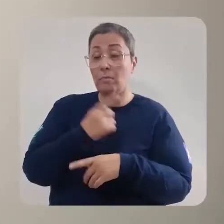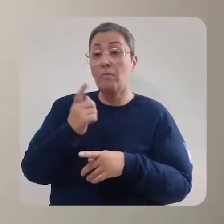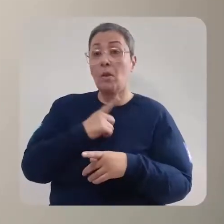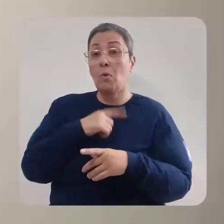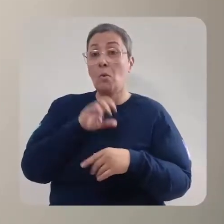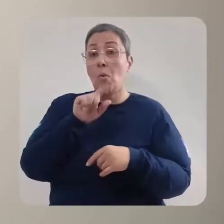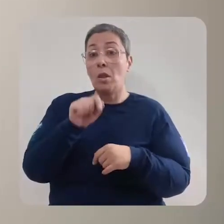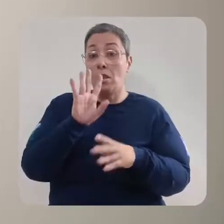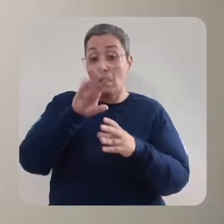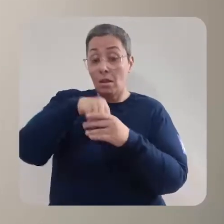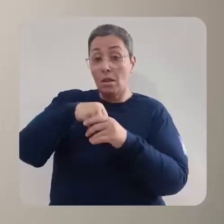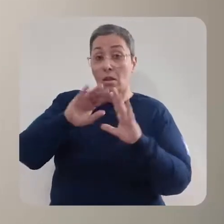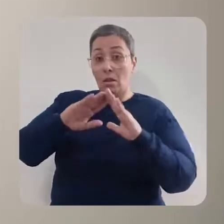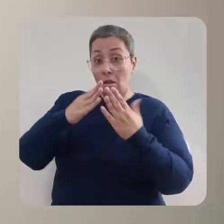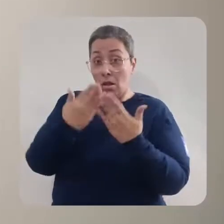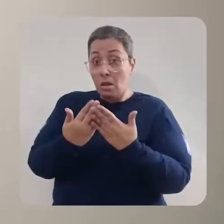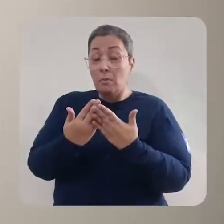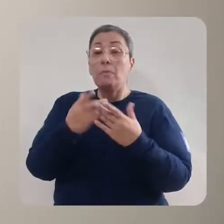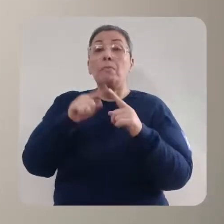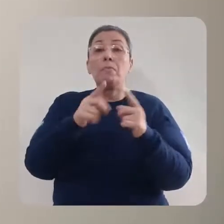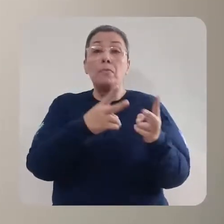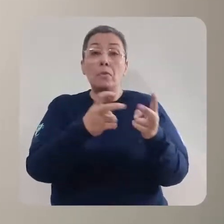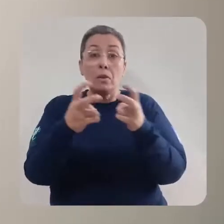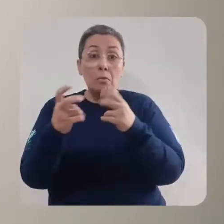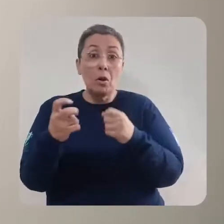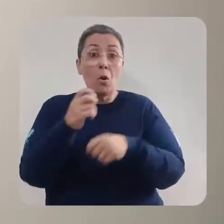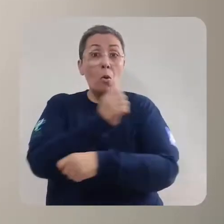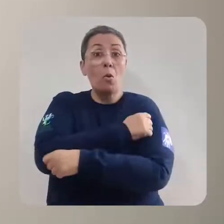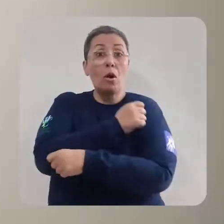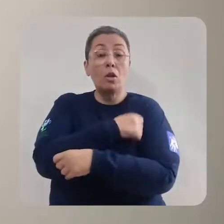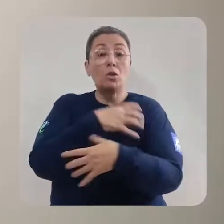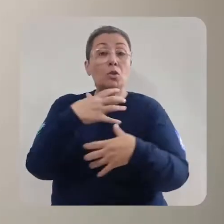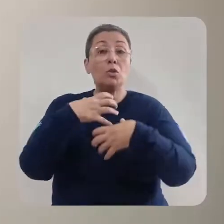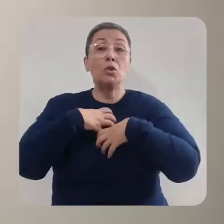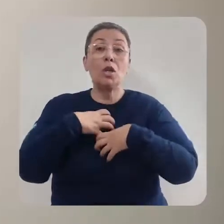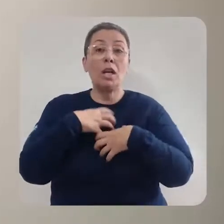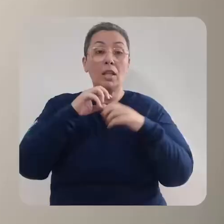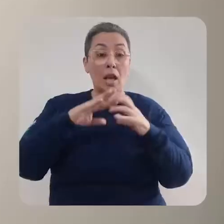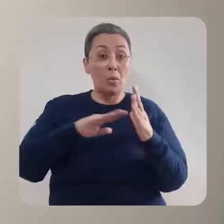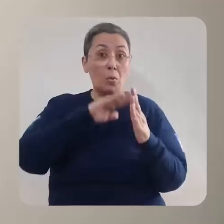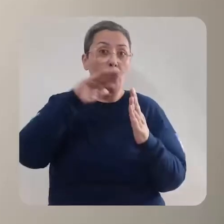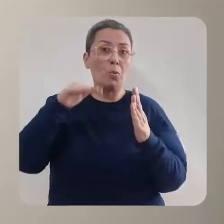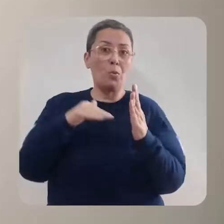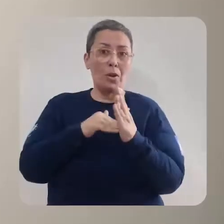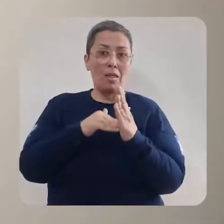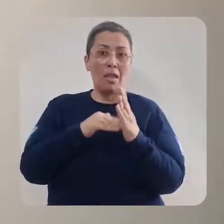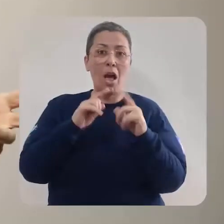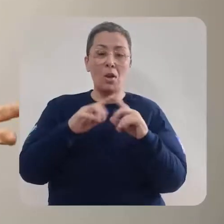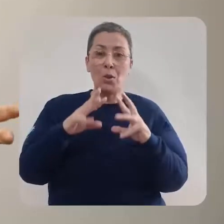educadores, quando estamos na escola, nós observamos o educando de uma maneira integral,